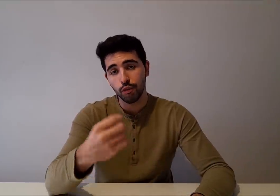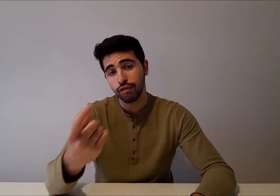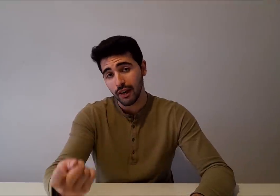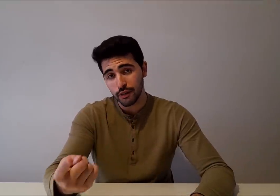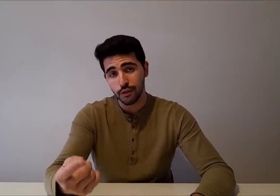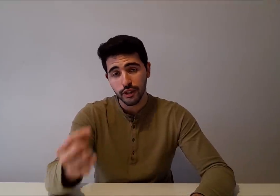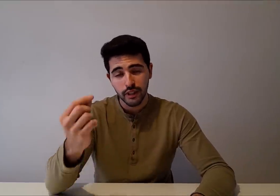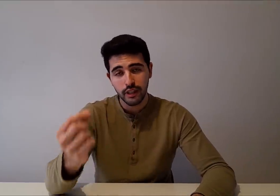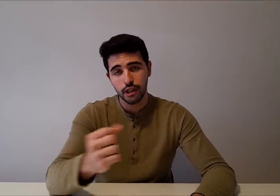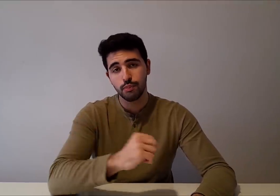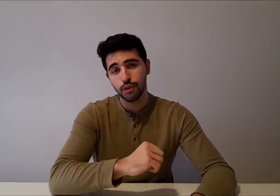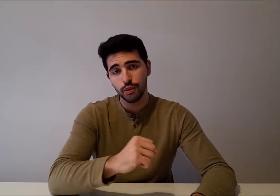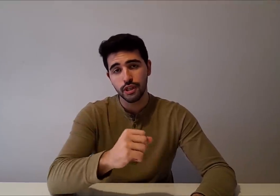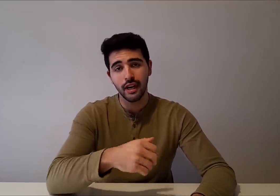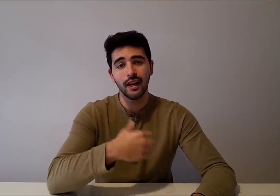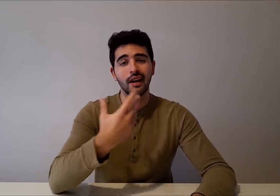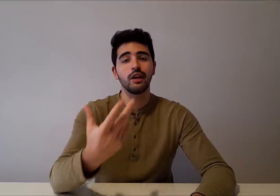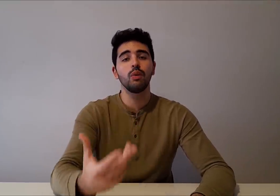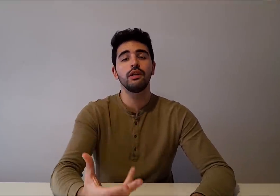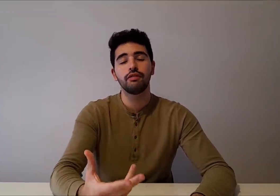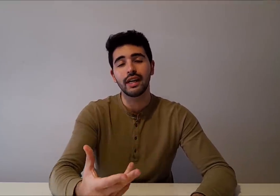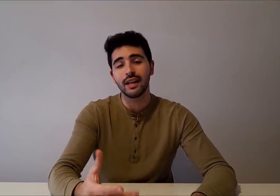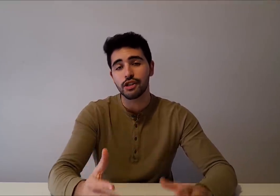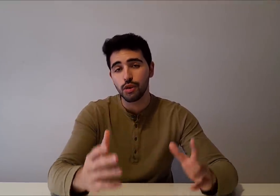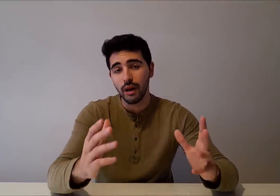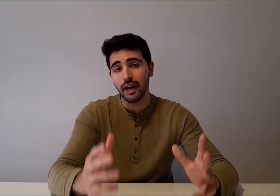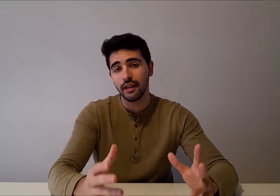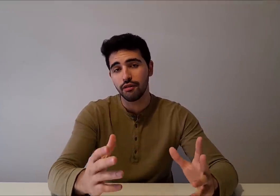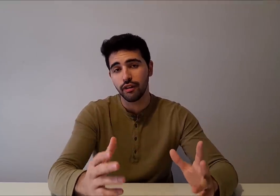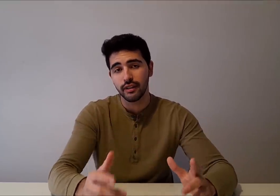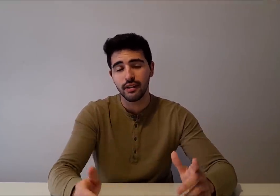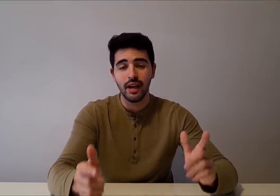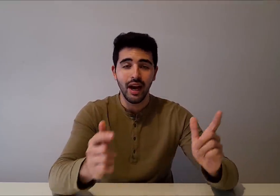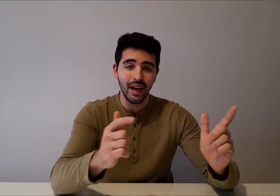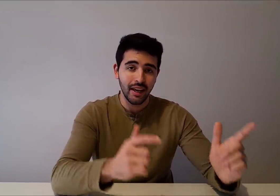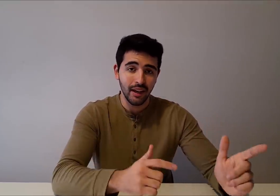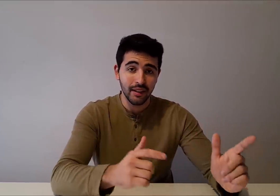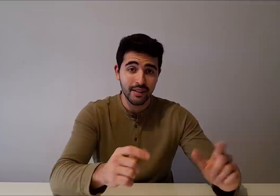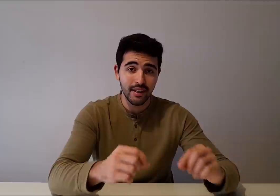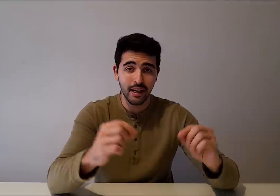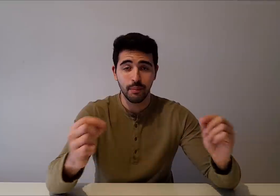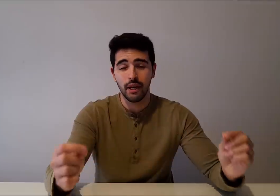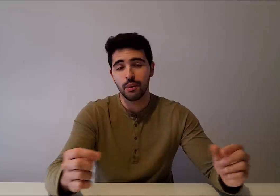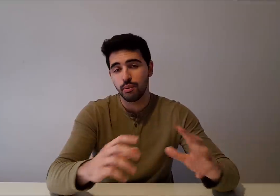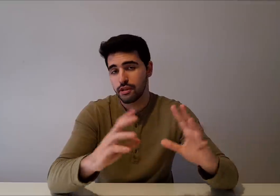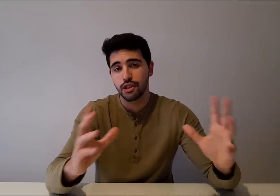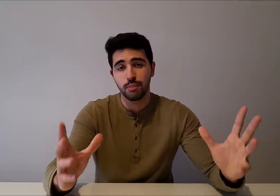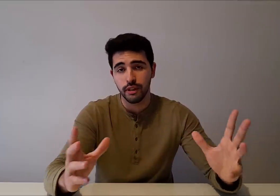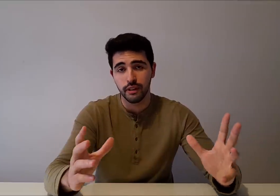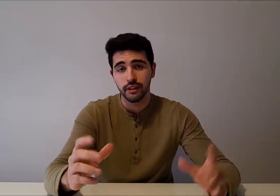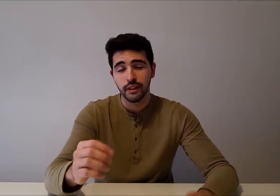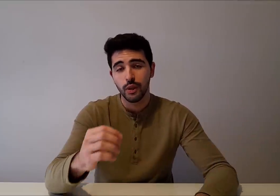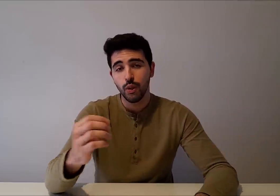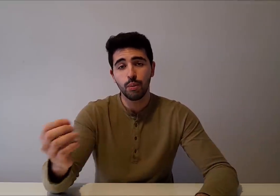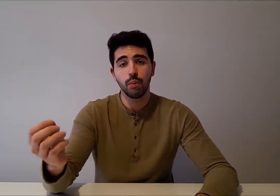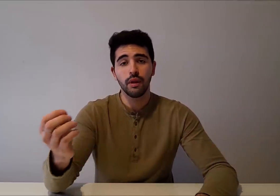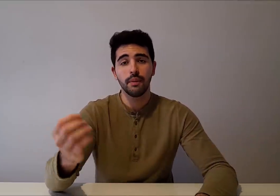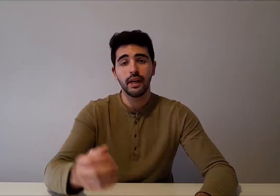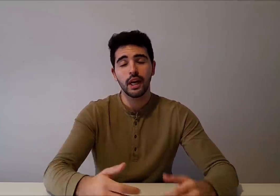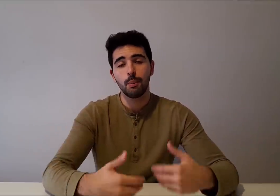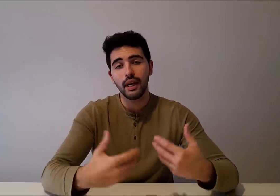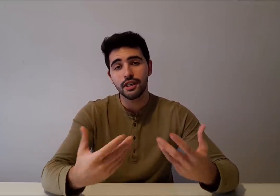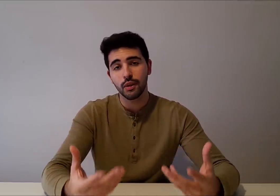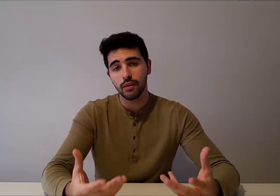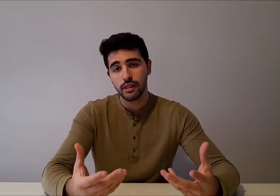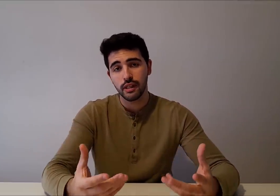acontecer é o facto e as pessoas quererem qualificar se numa área diferente aquela que acabaram por se despedir O